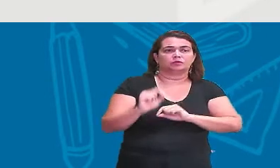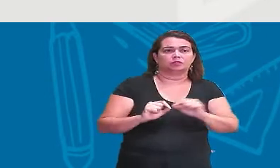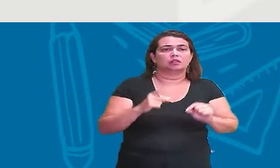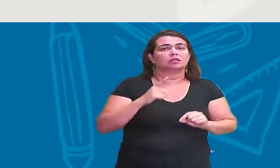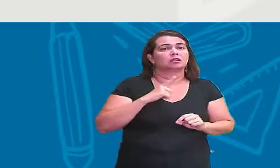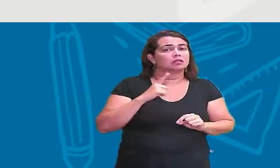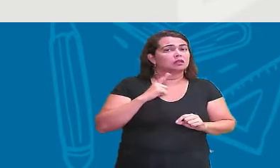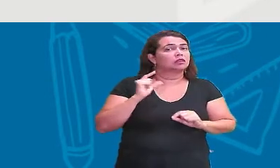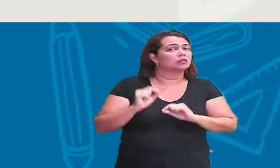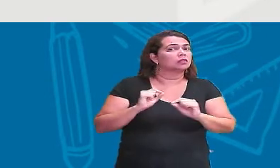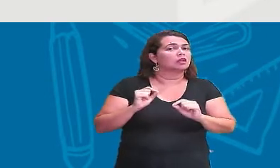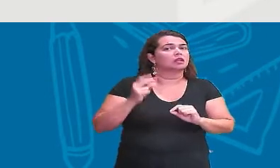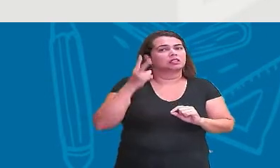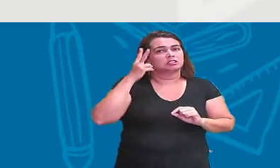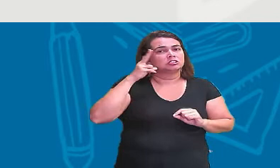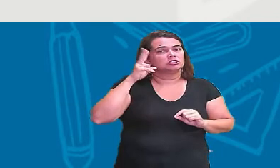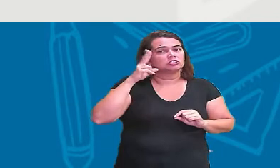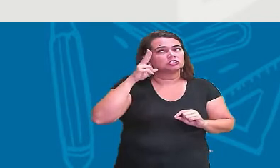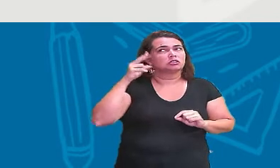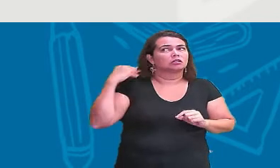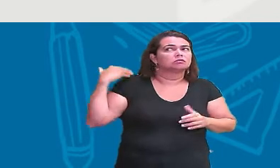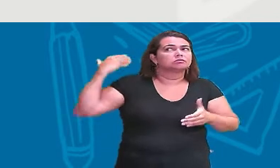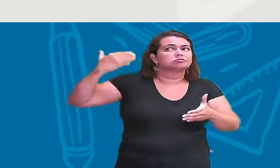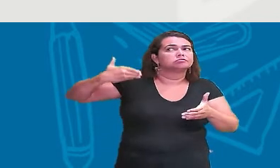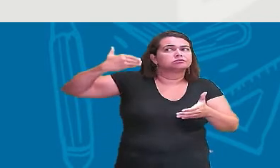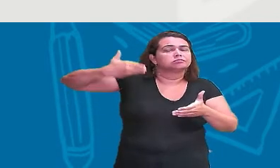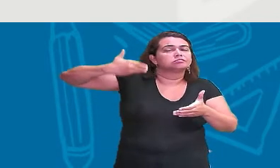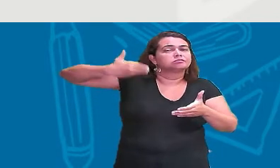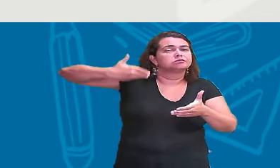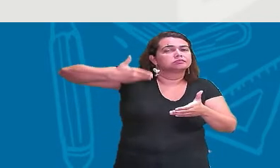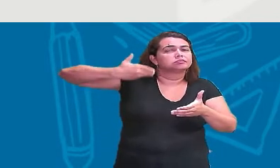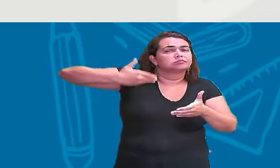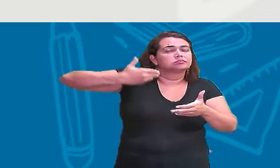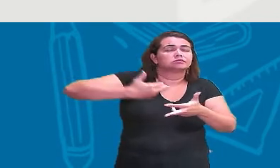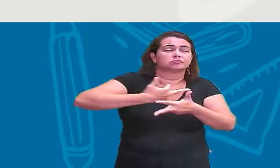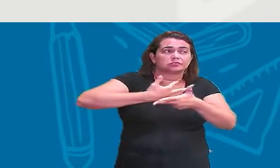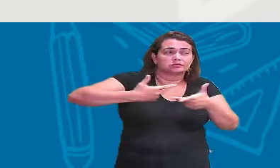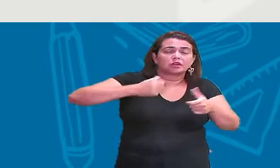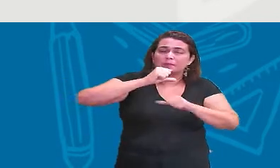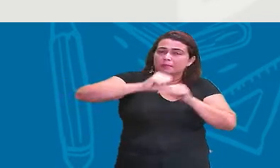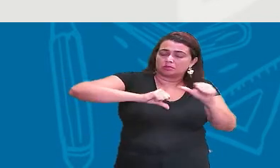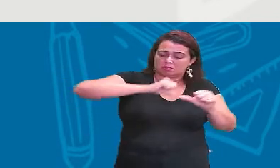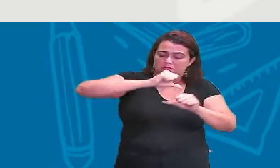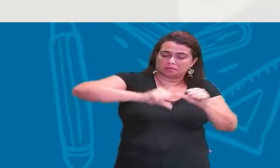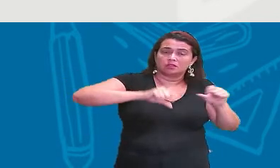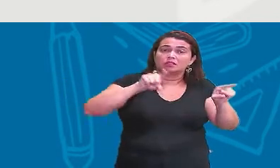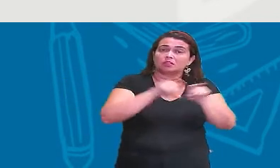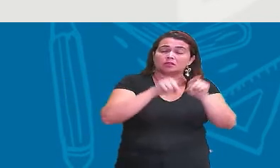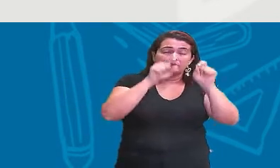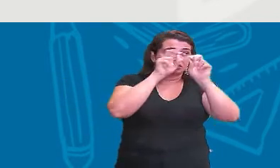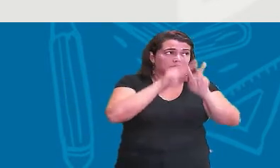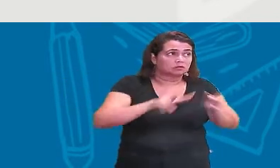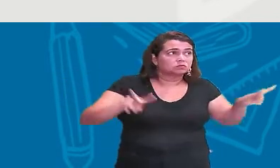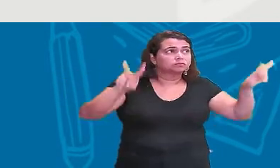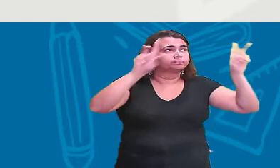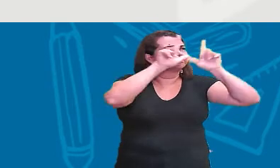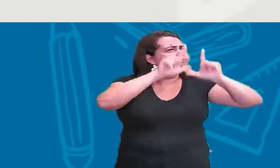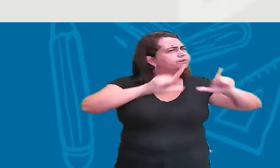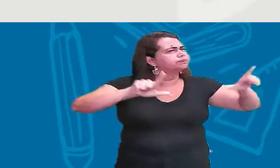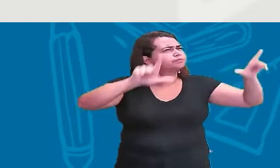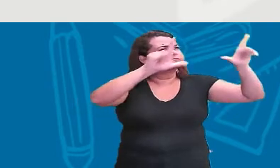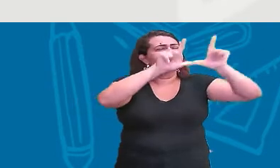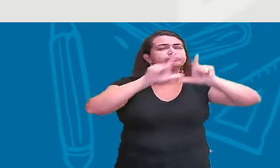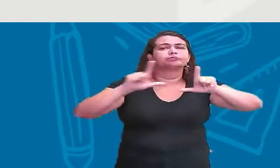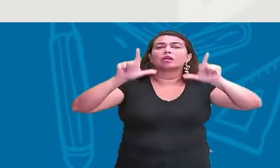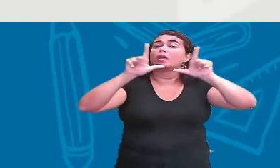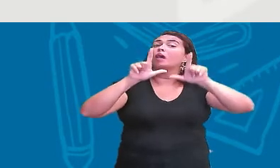com o decorrer da história, muita coisa foi mudando, inclusive a paisagem da zona rural.